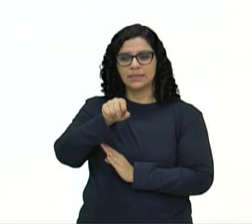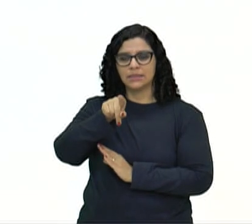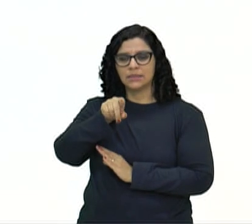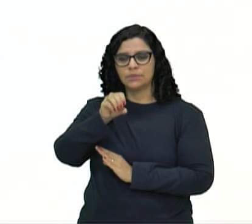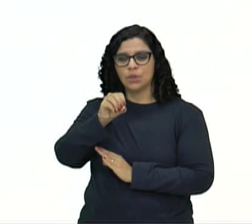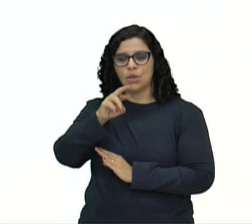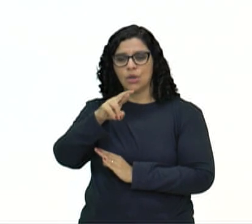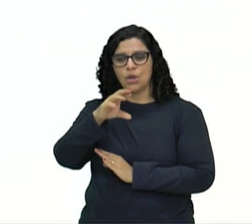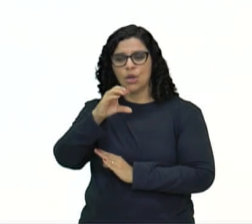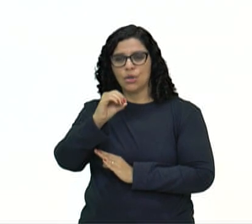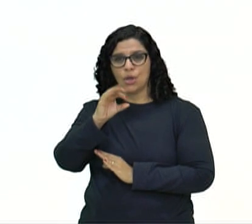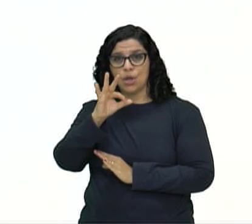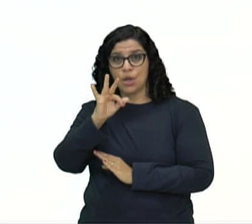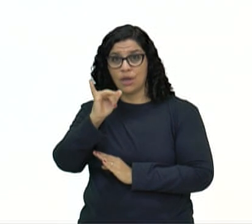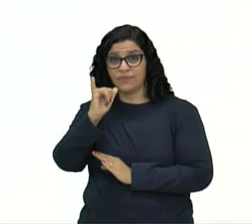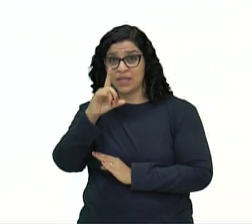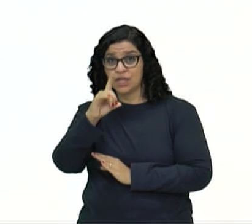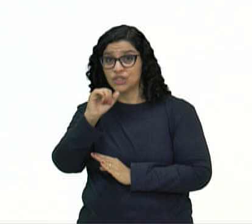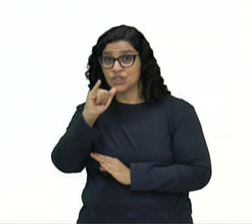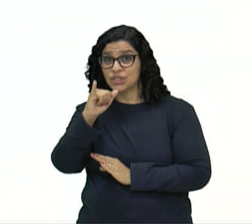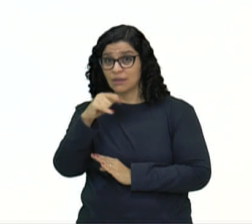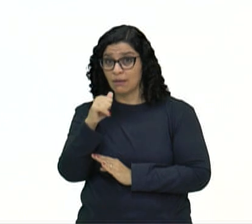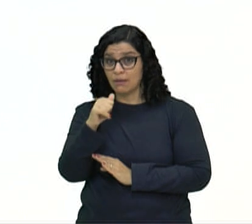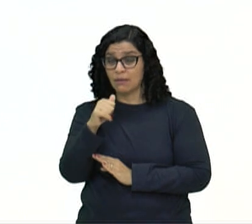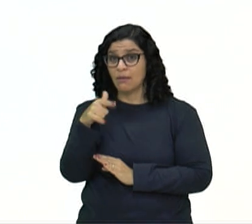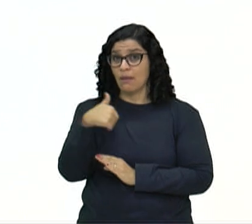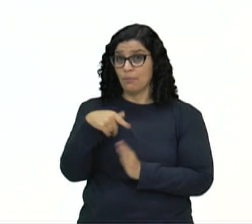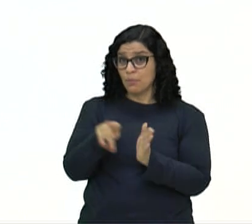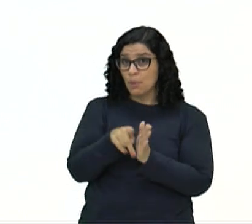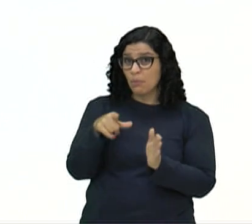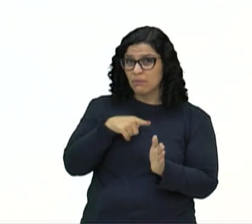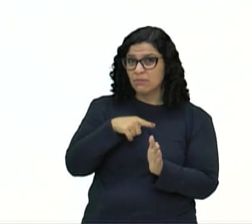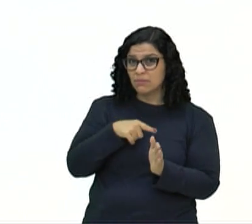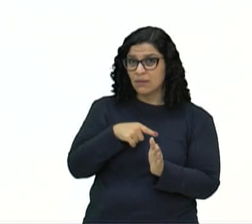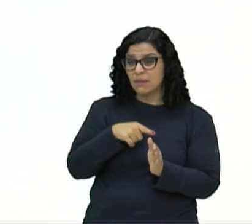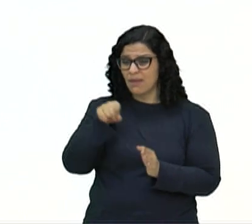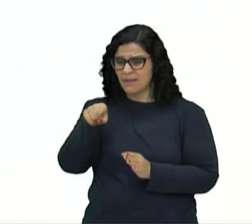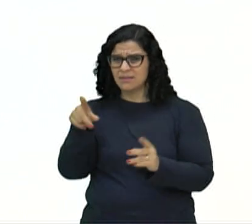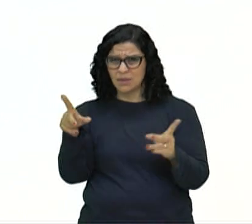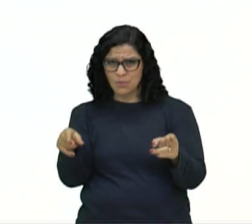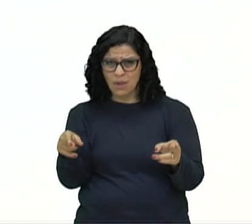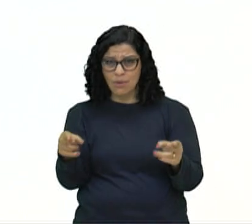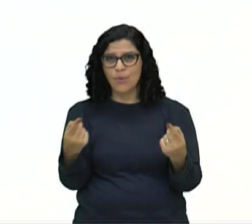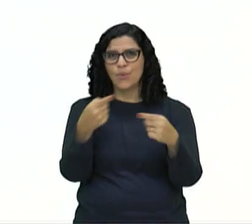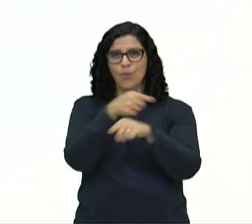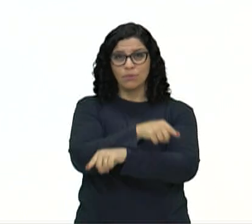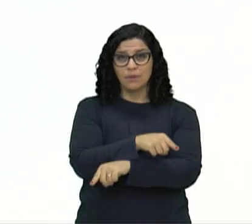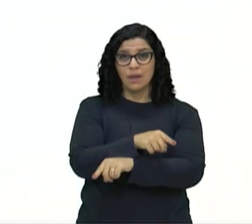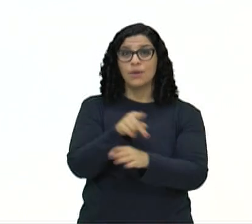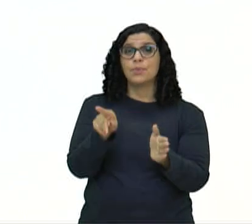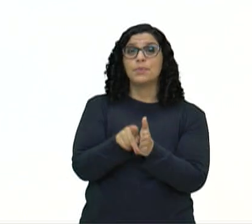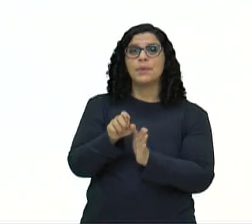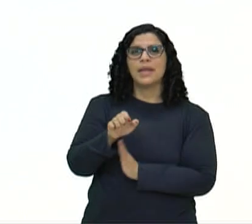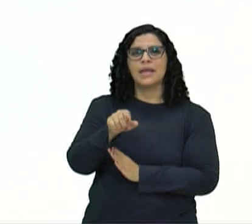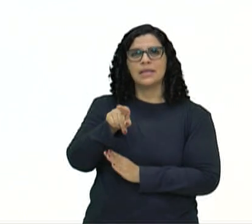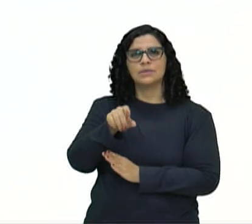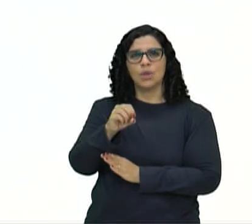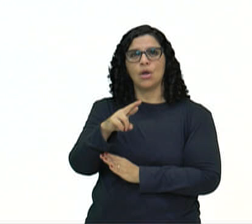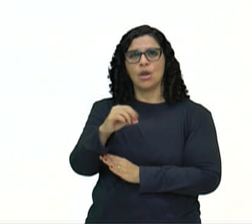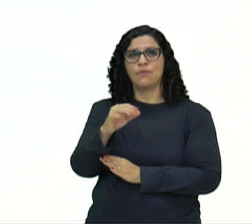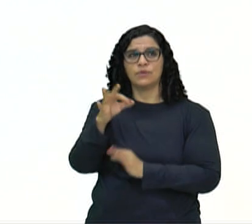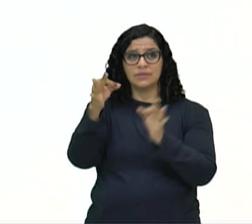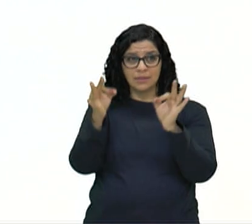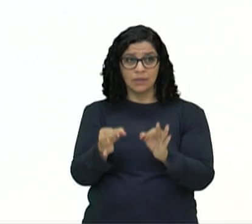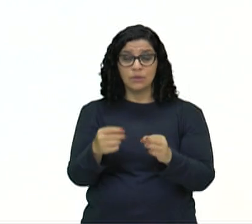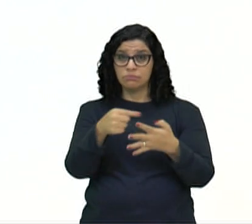agora? Nas briófitas, quem dominava era o gametófito. Nas pteridófitas, inverte. Quem domina? Esporófito.